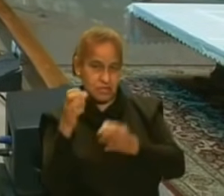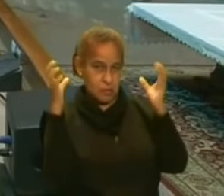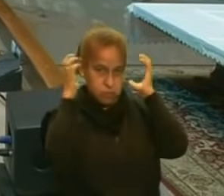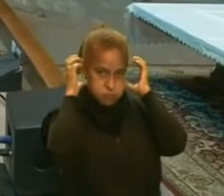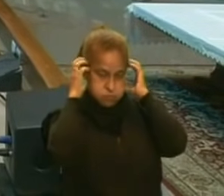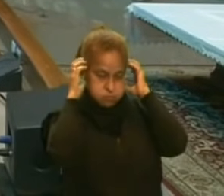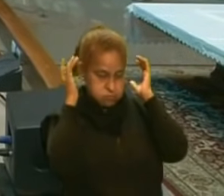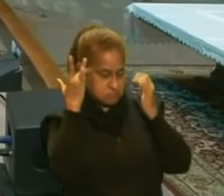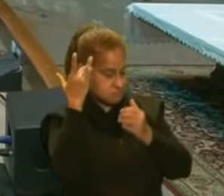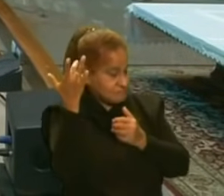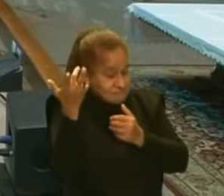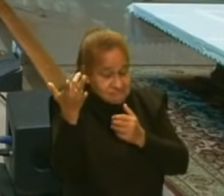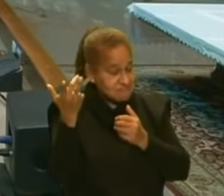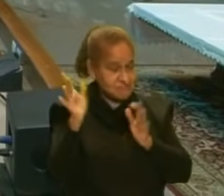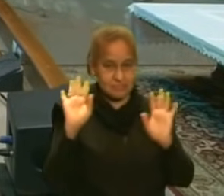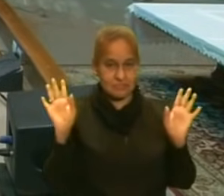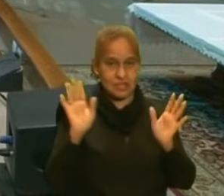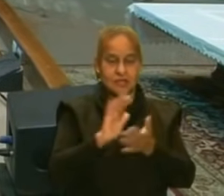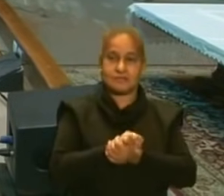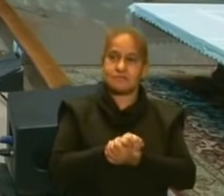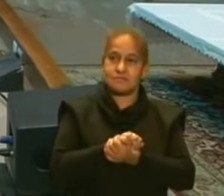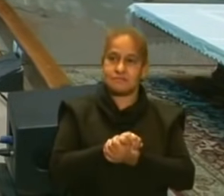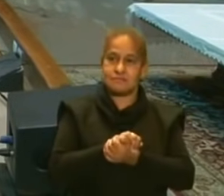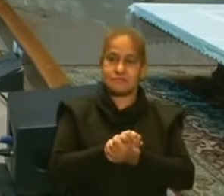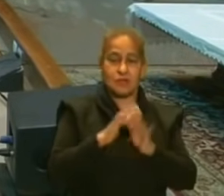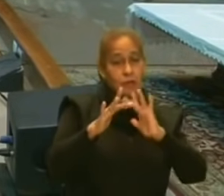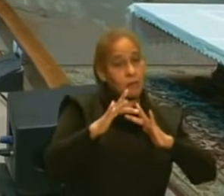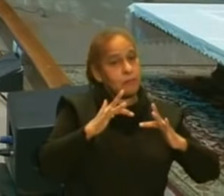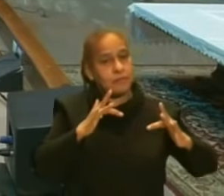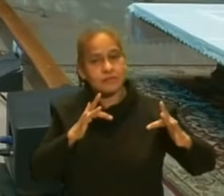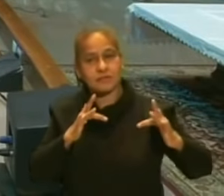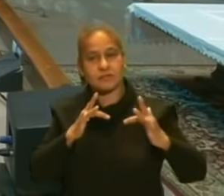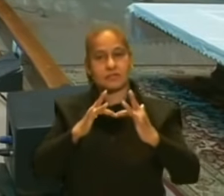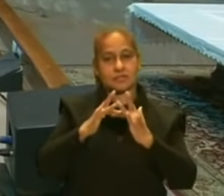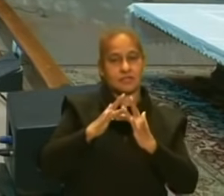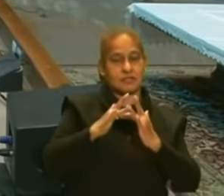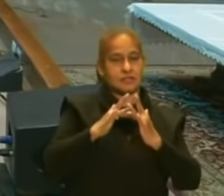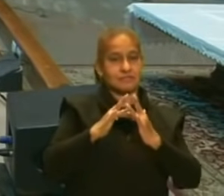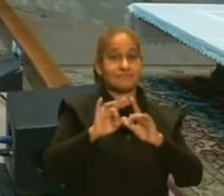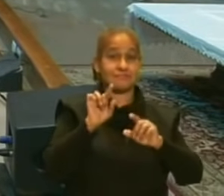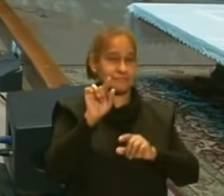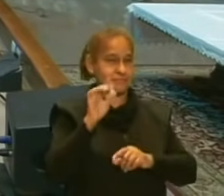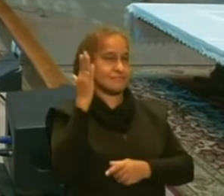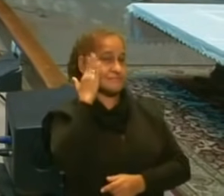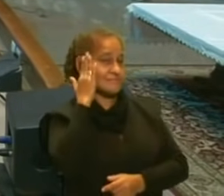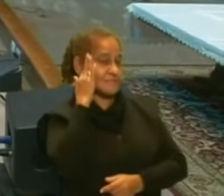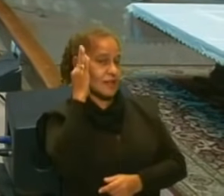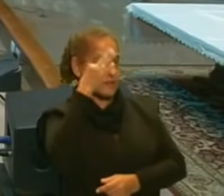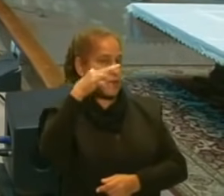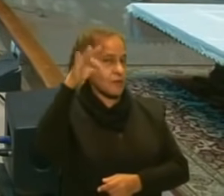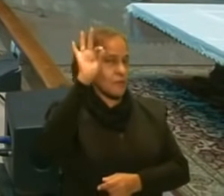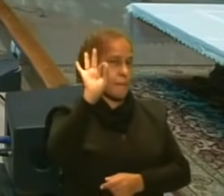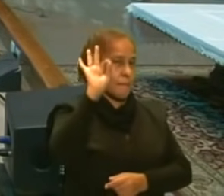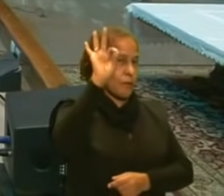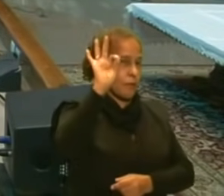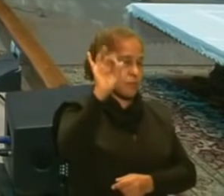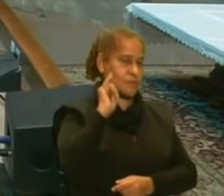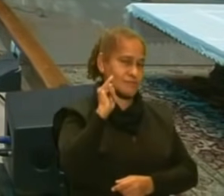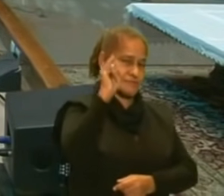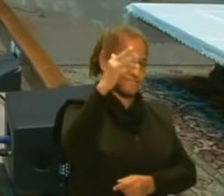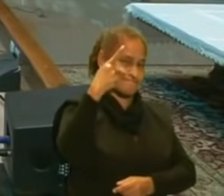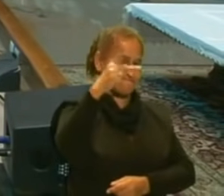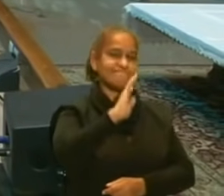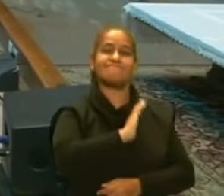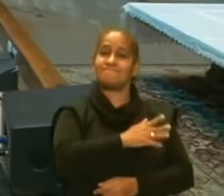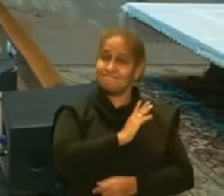está assistindo a gente aí nas mídias sociais, e o Espírito Santo de Deus está falando com você, quem sabe quando